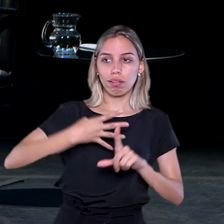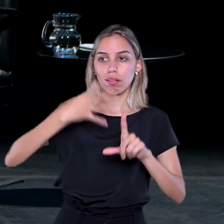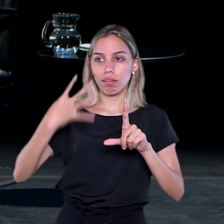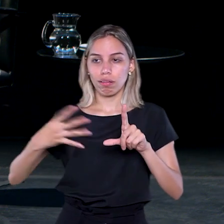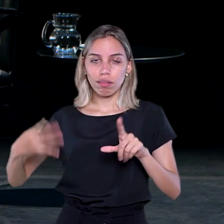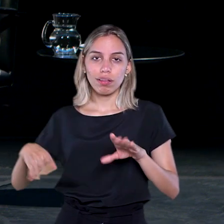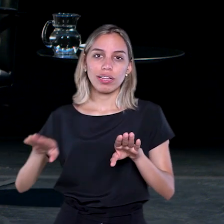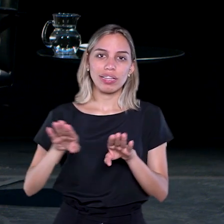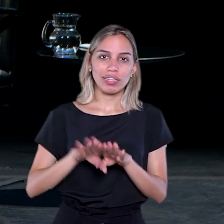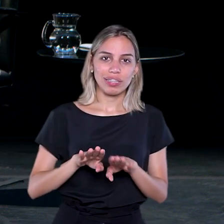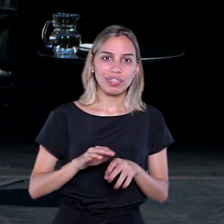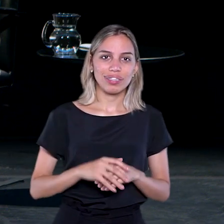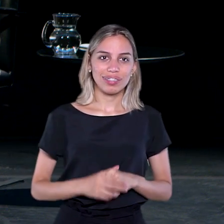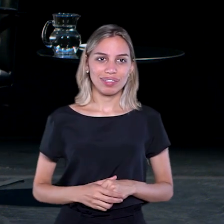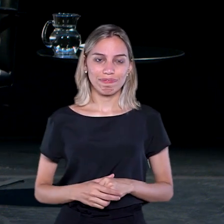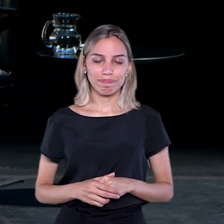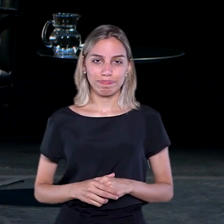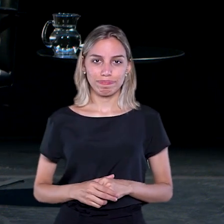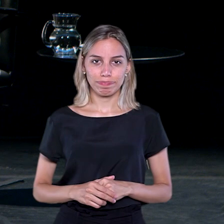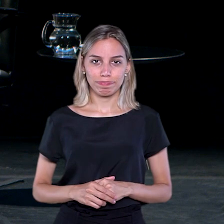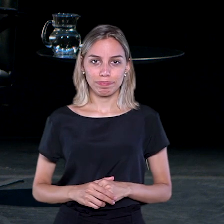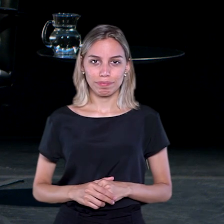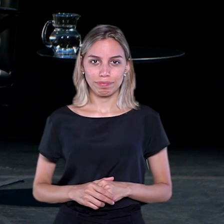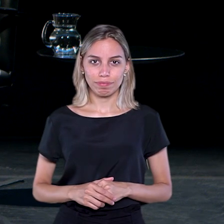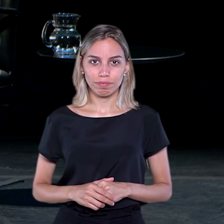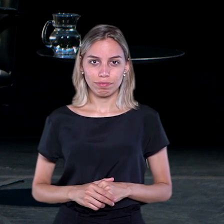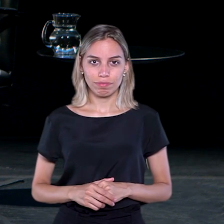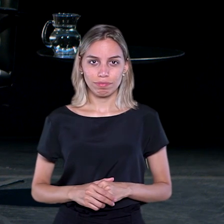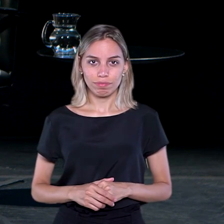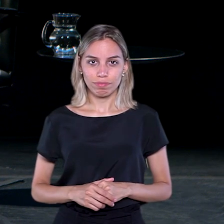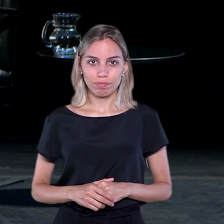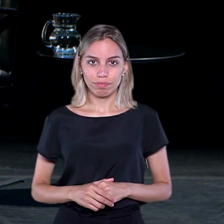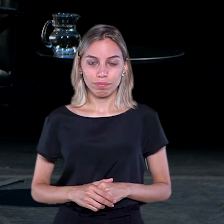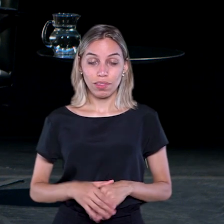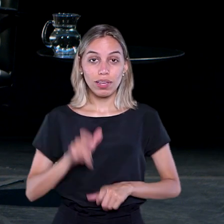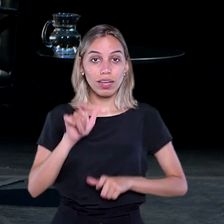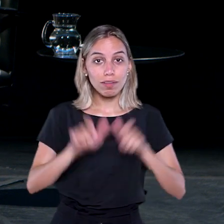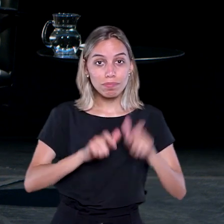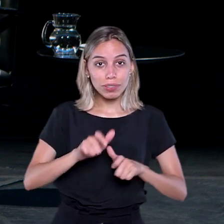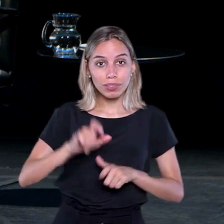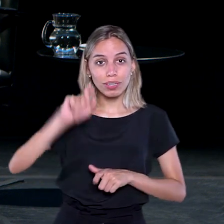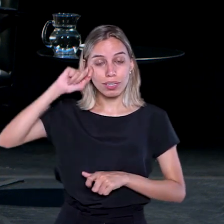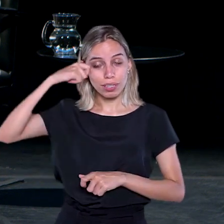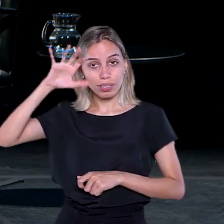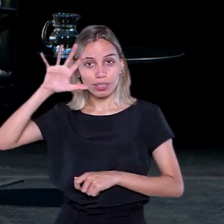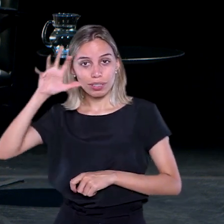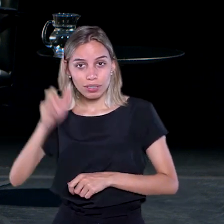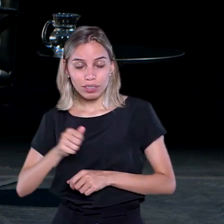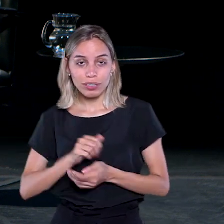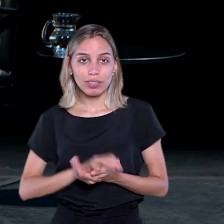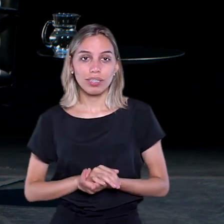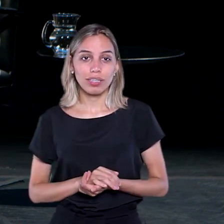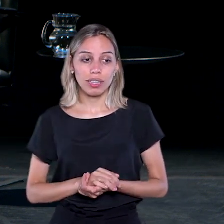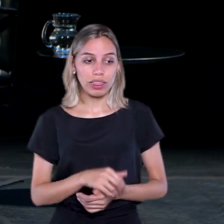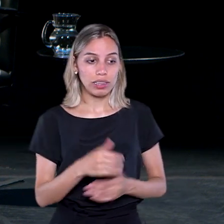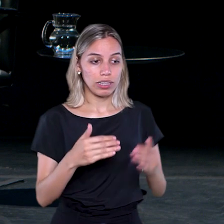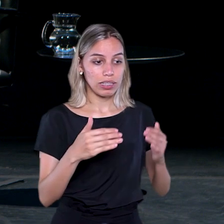originalidade, É autenticidade. linguagem. Você disse que linguagem é poder, é linguagem, isso é poder. Isso sou